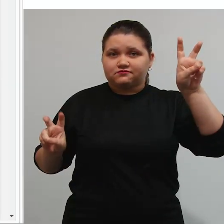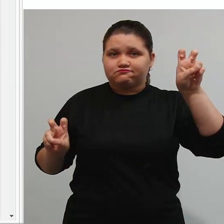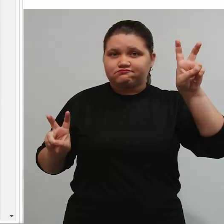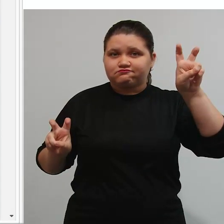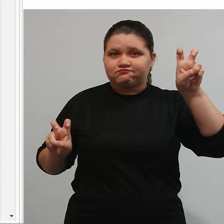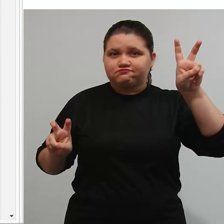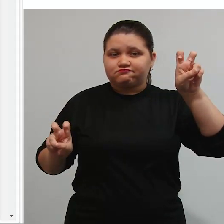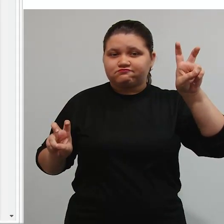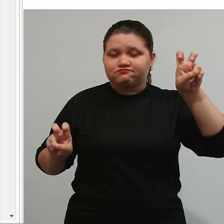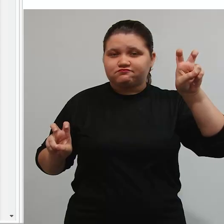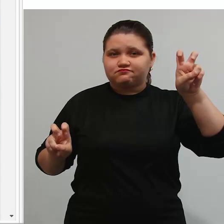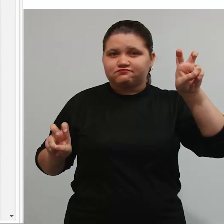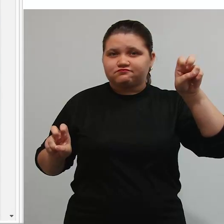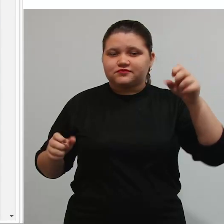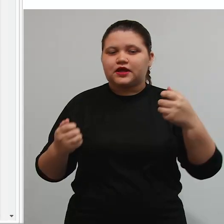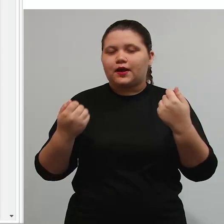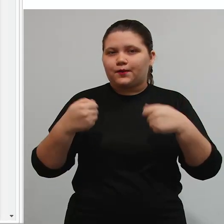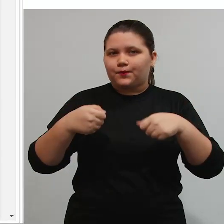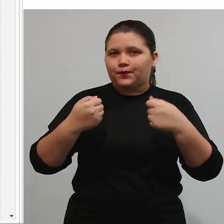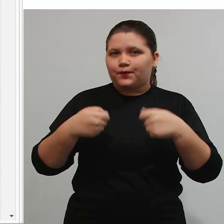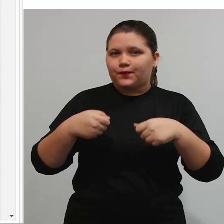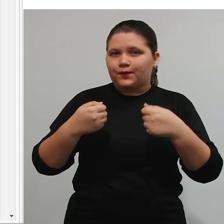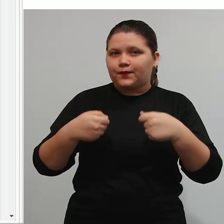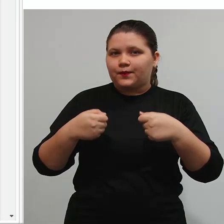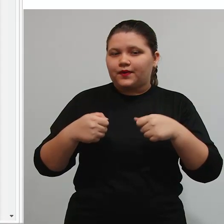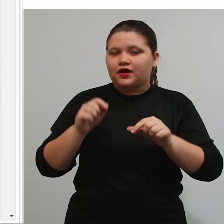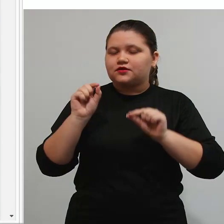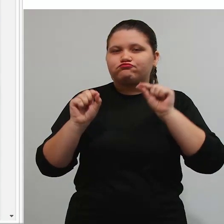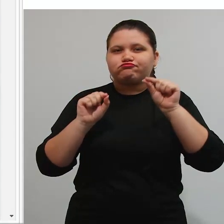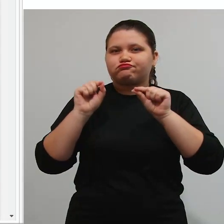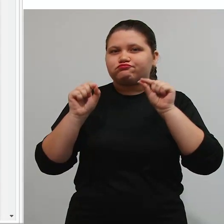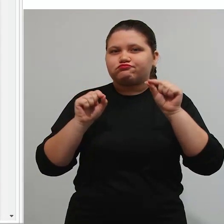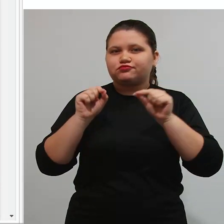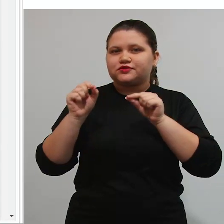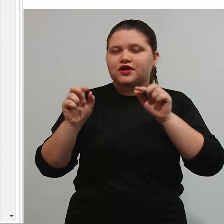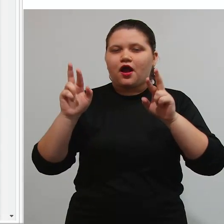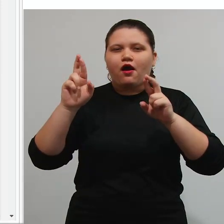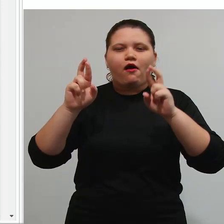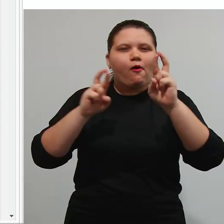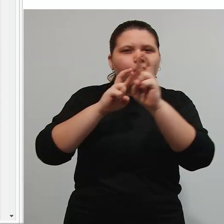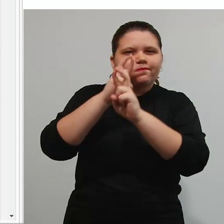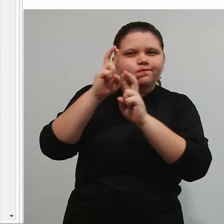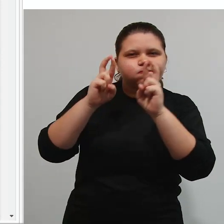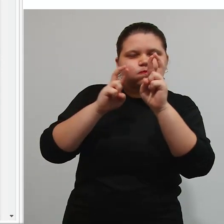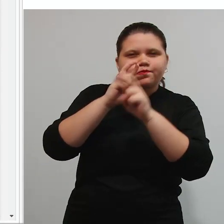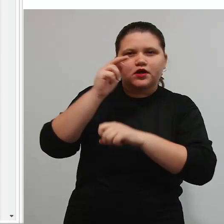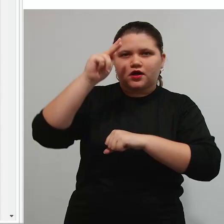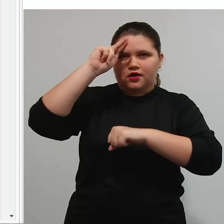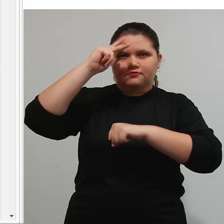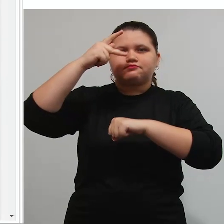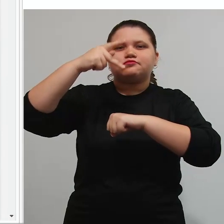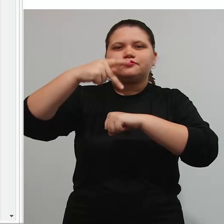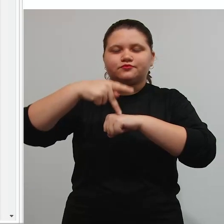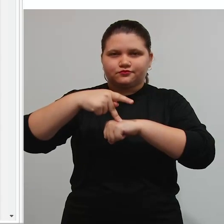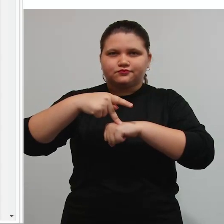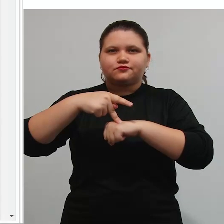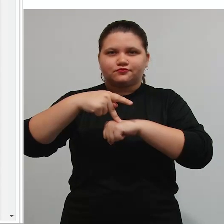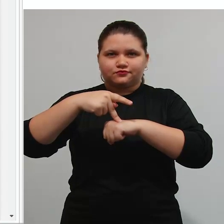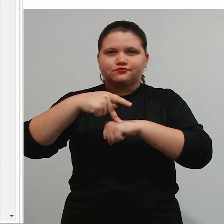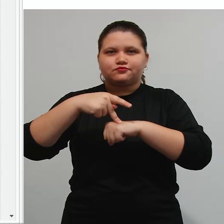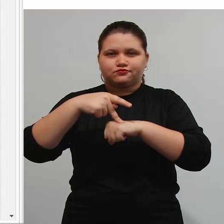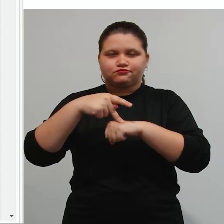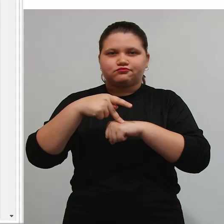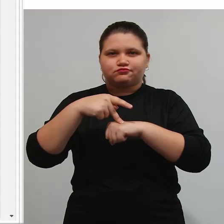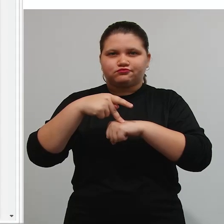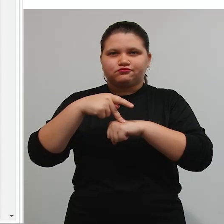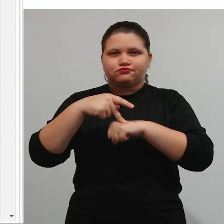citações elas devem ter alguns requisitos. Ela tem que observar quem é o autor que você está fazendo a